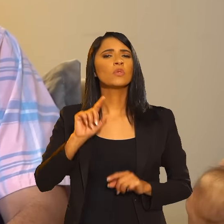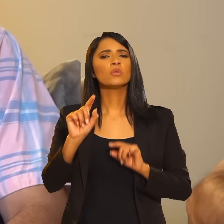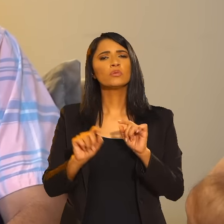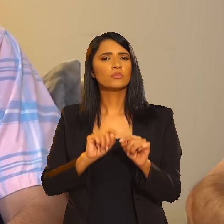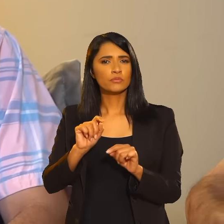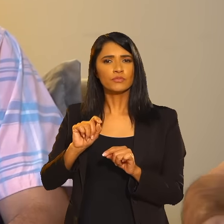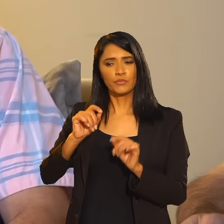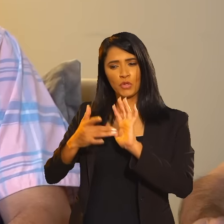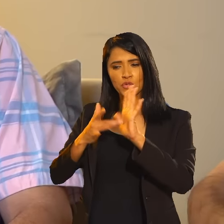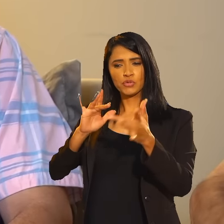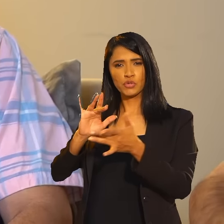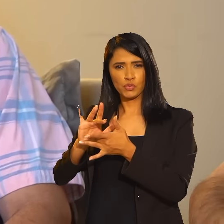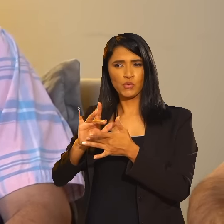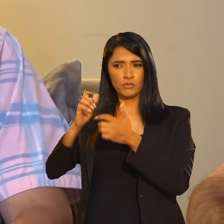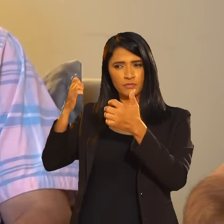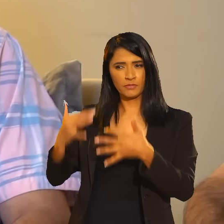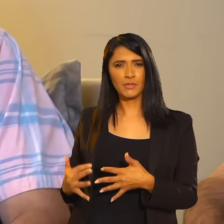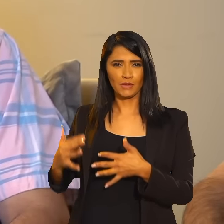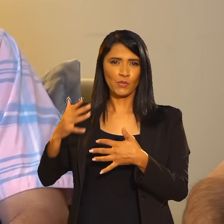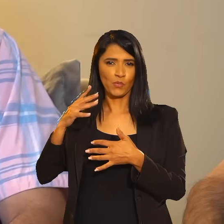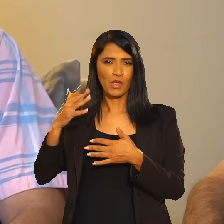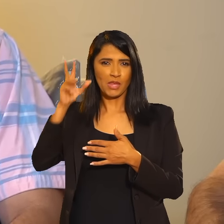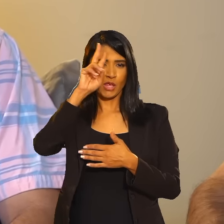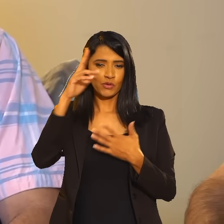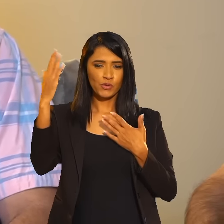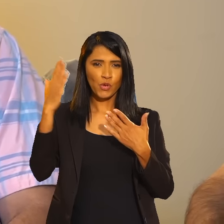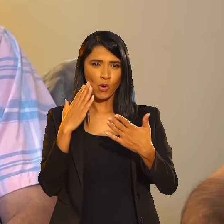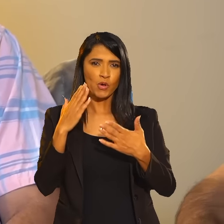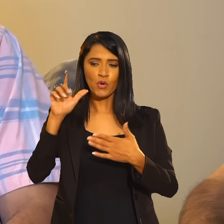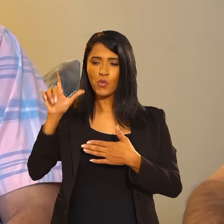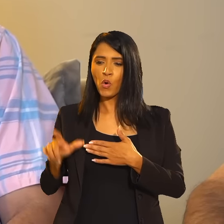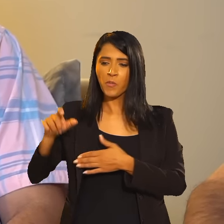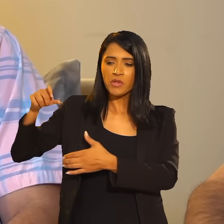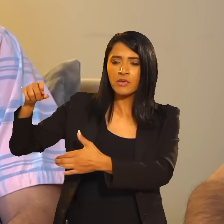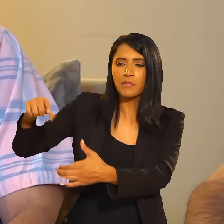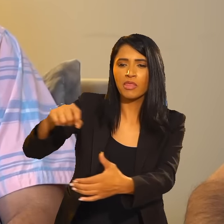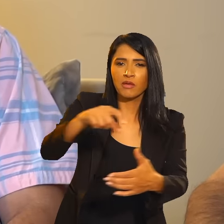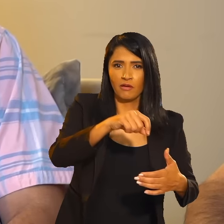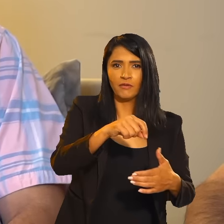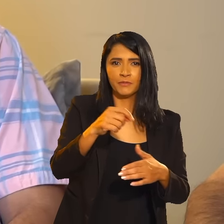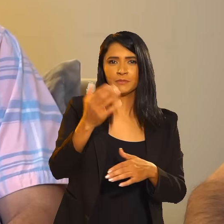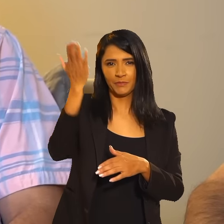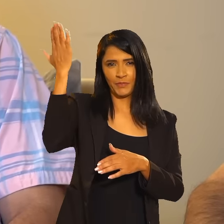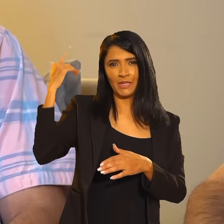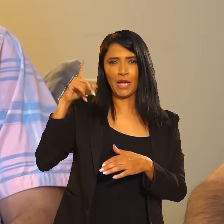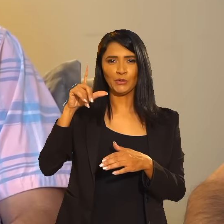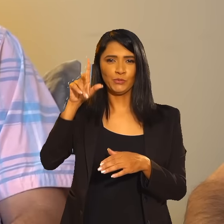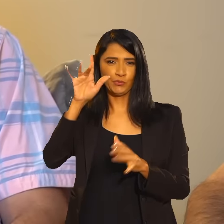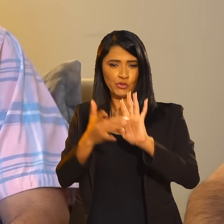O que Jesus quis dizer com essa parábola do semeador? Jesus, na época que ele